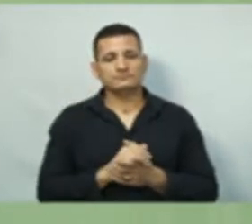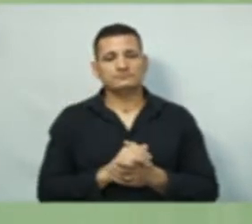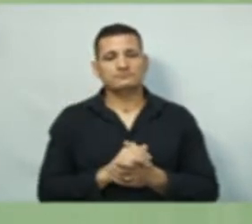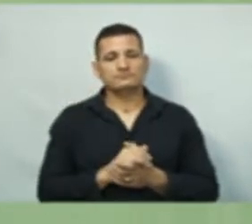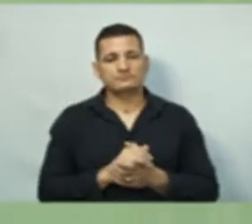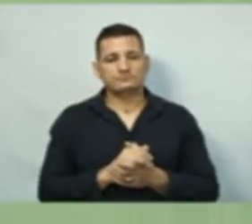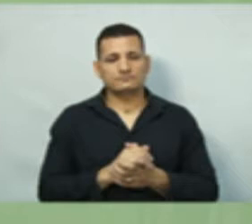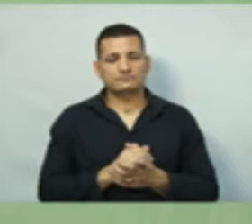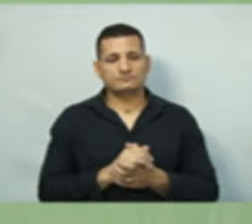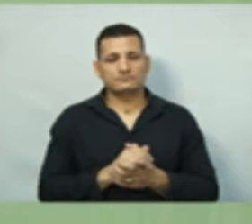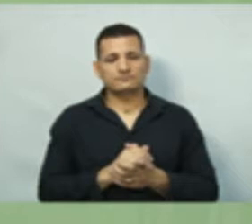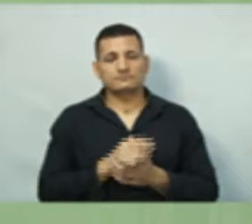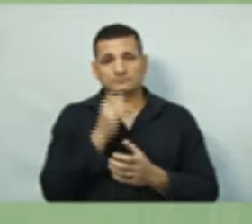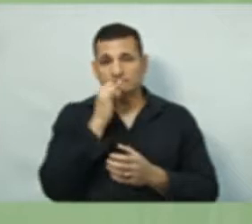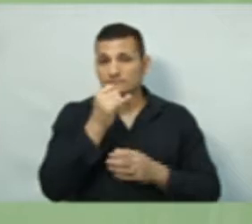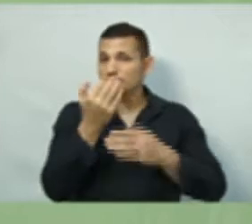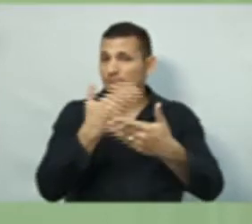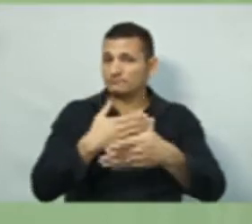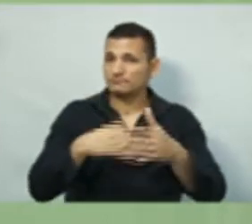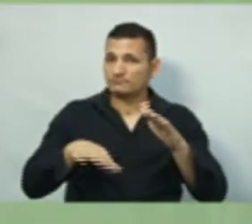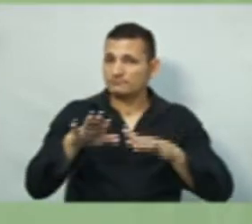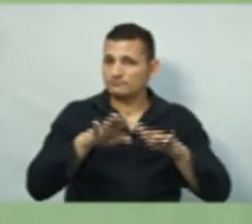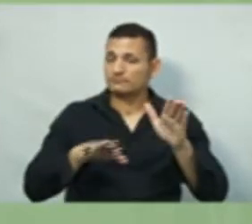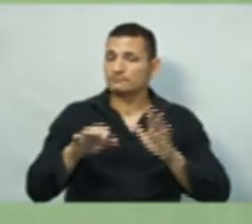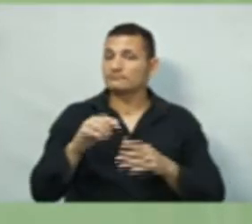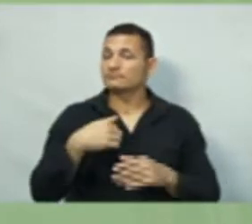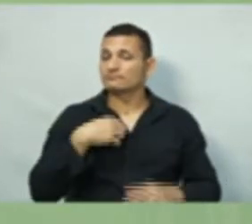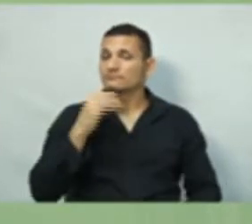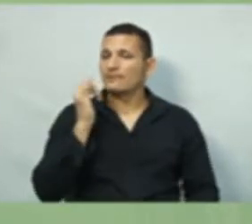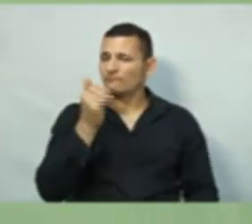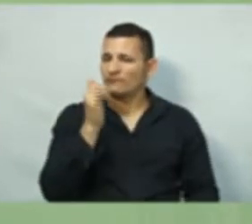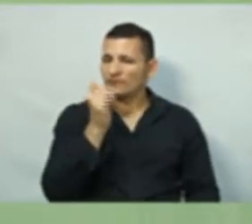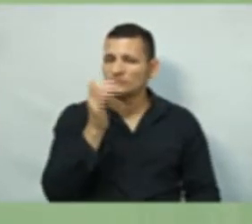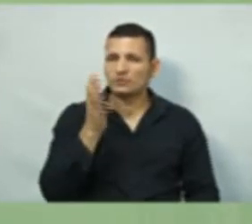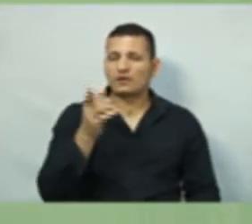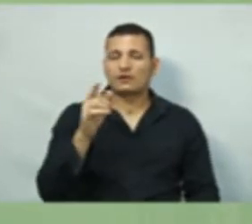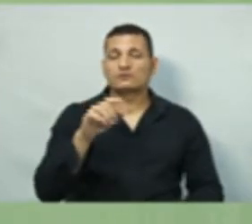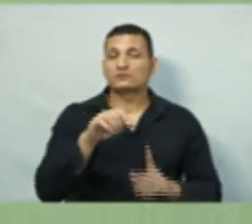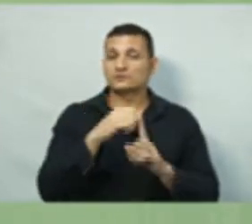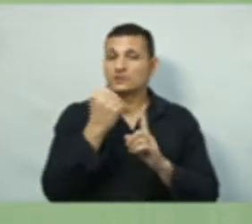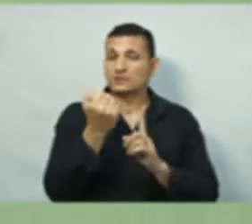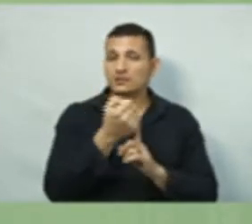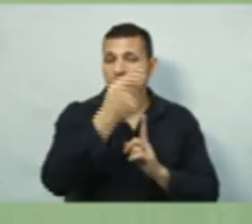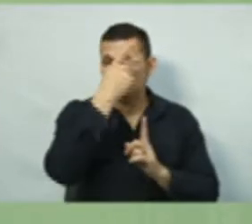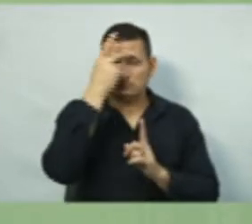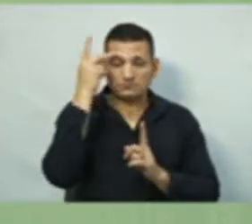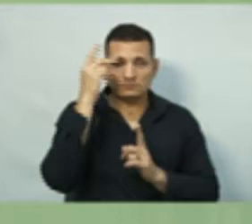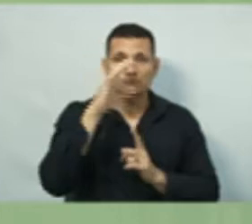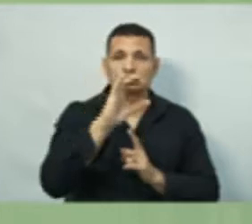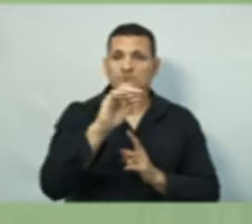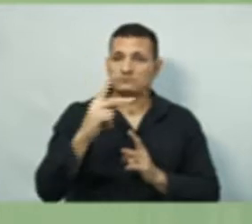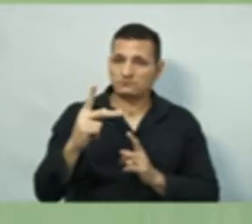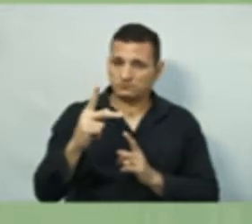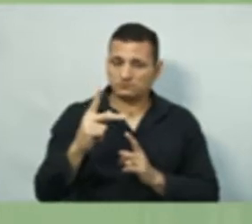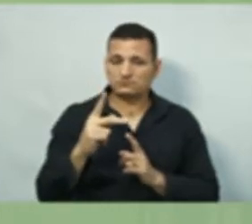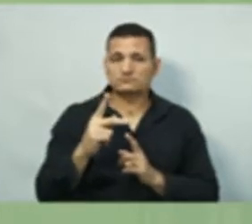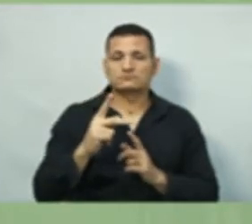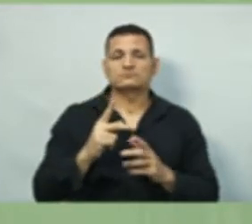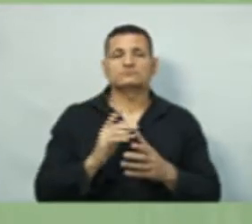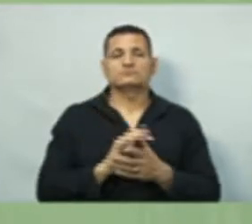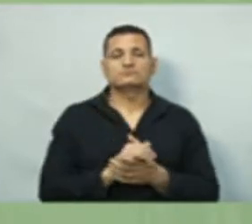vocês colocarem, olha quantas vezes eu já disse isso, que é uma sociedade de pessoas.